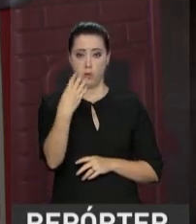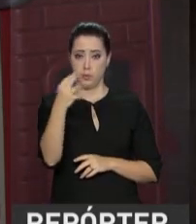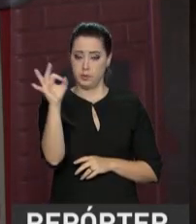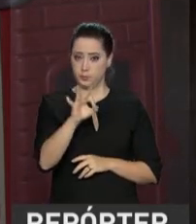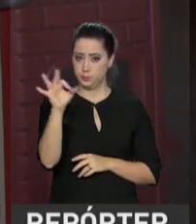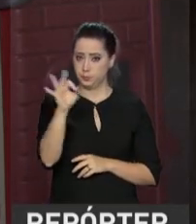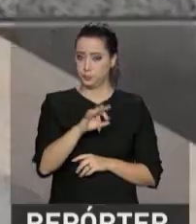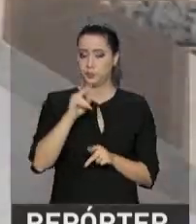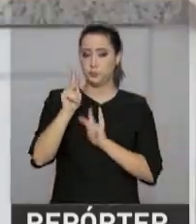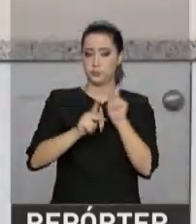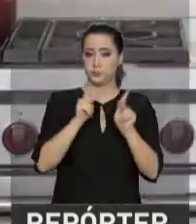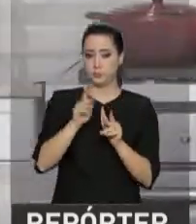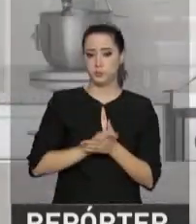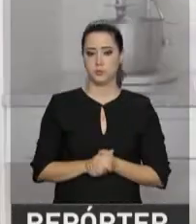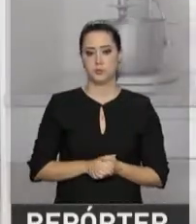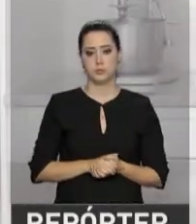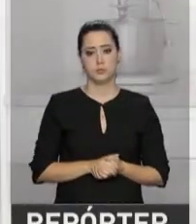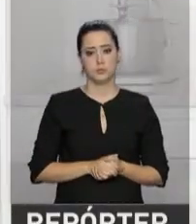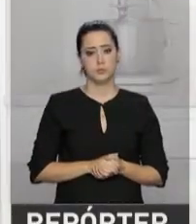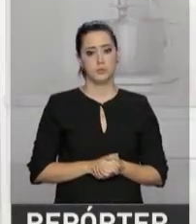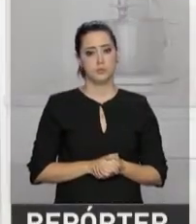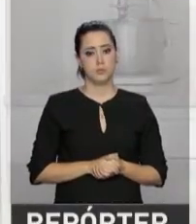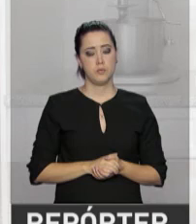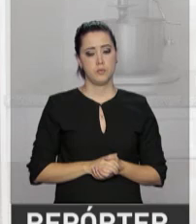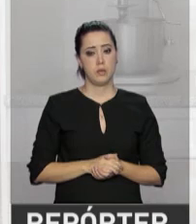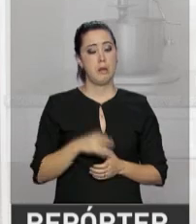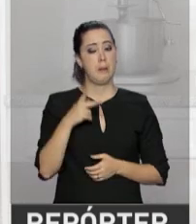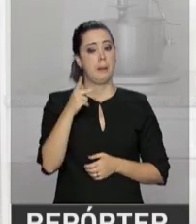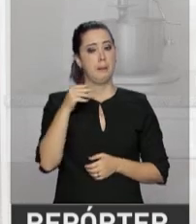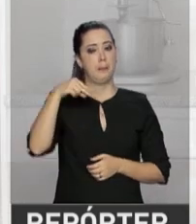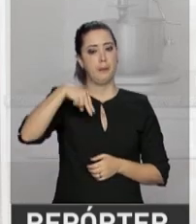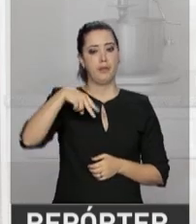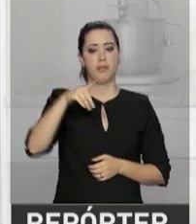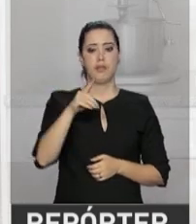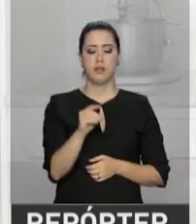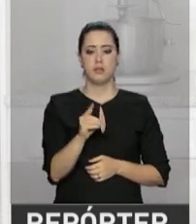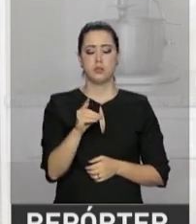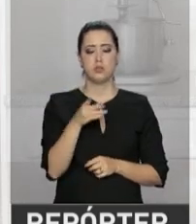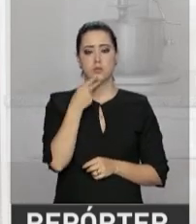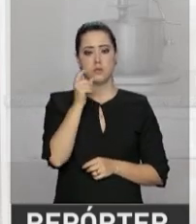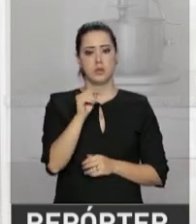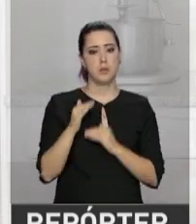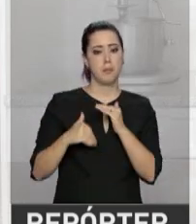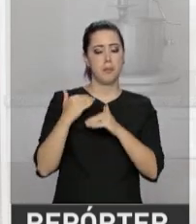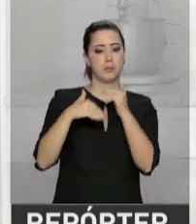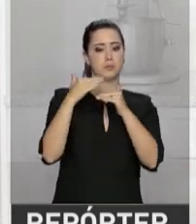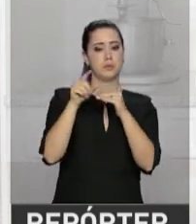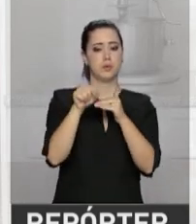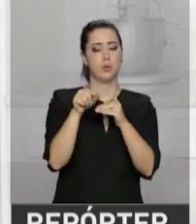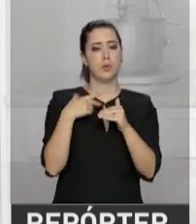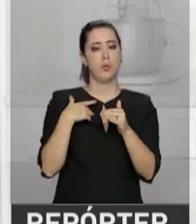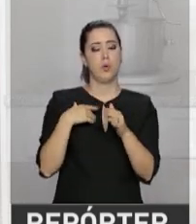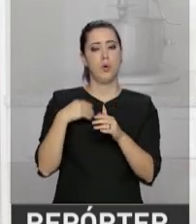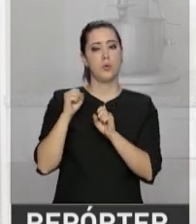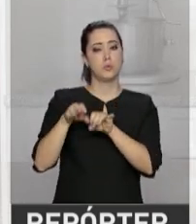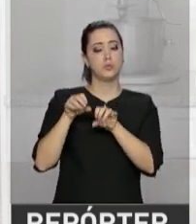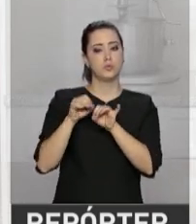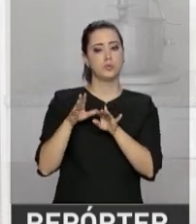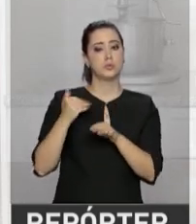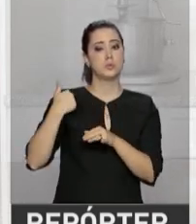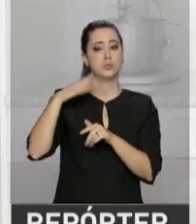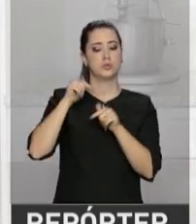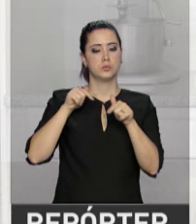cento da população segundo a senad quanto maior o nível de instrução maior a taxa de realização desse tipo de